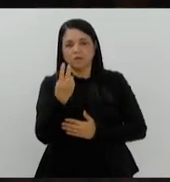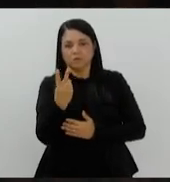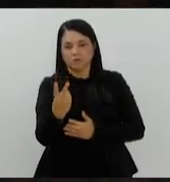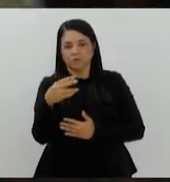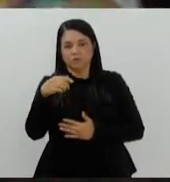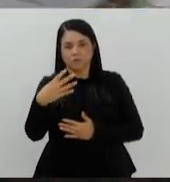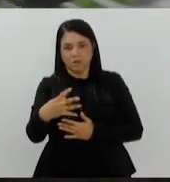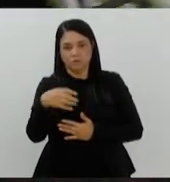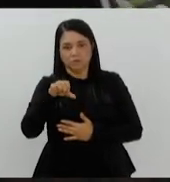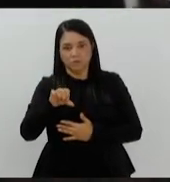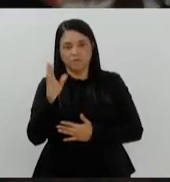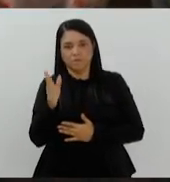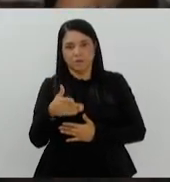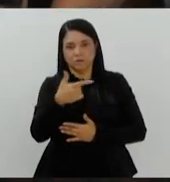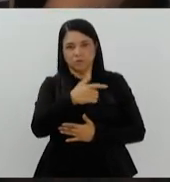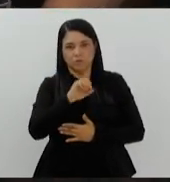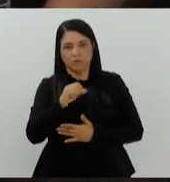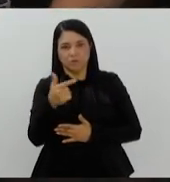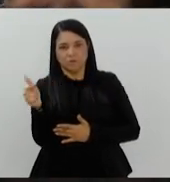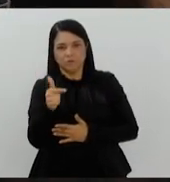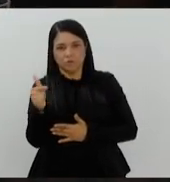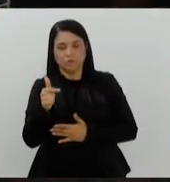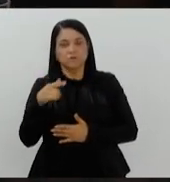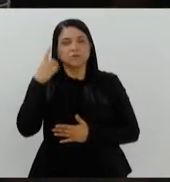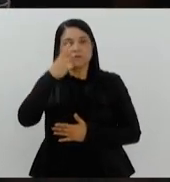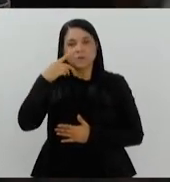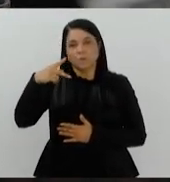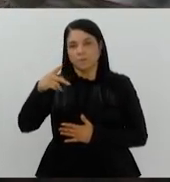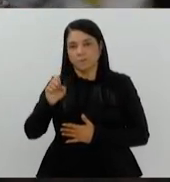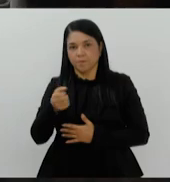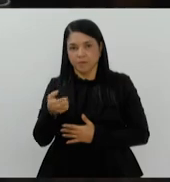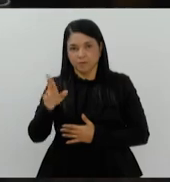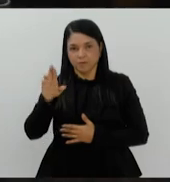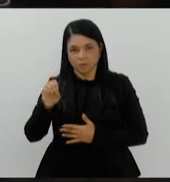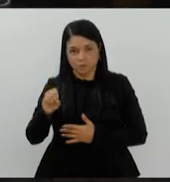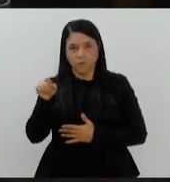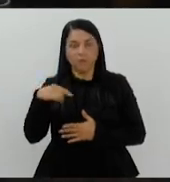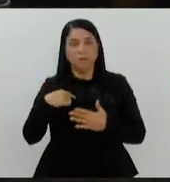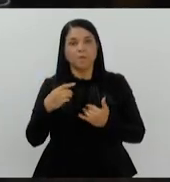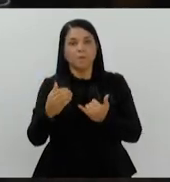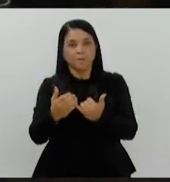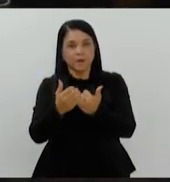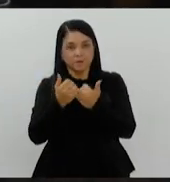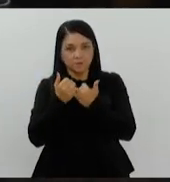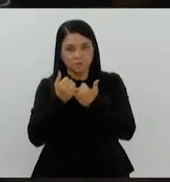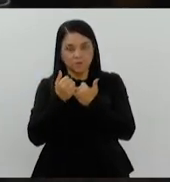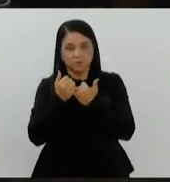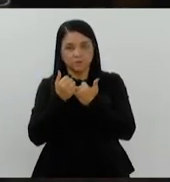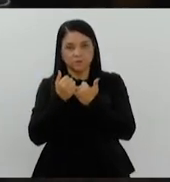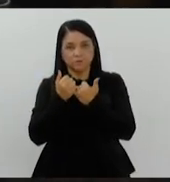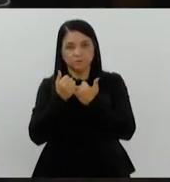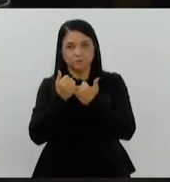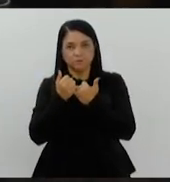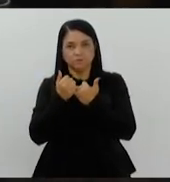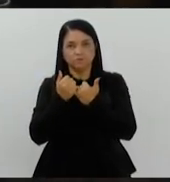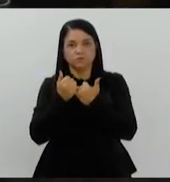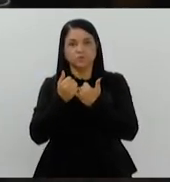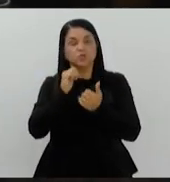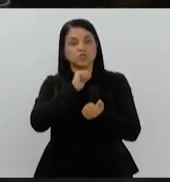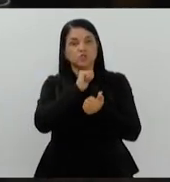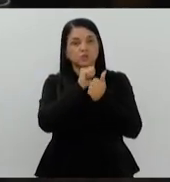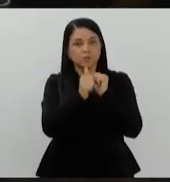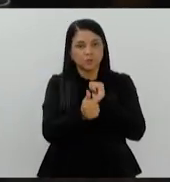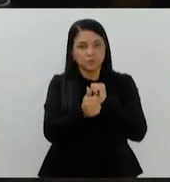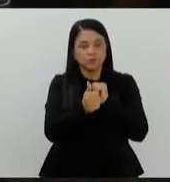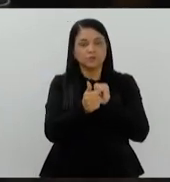6249 de 2022, de autoria do deputado Dr. Pedro Ricardo, que declara patrimônio, como patrimônio desportivo e